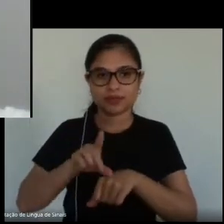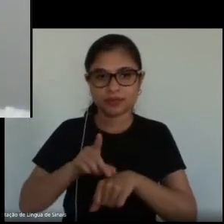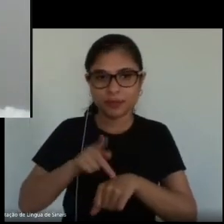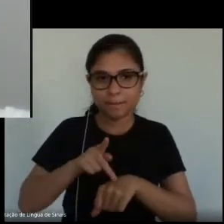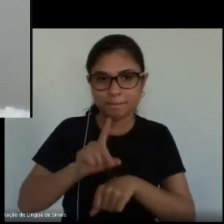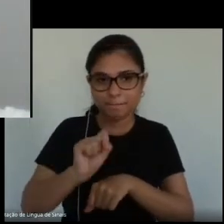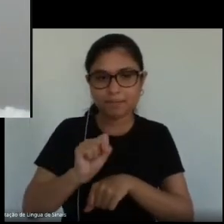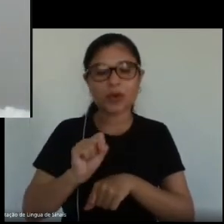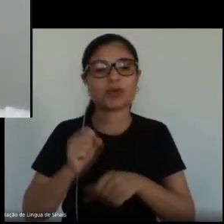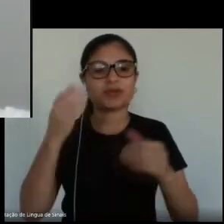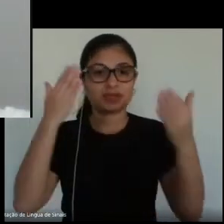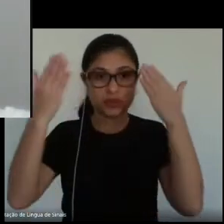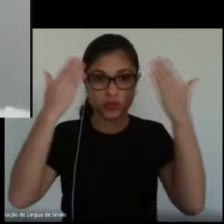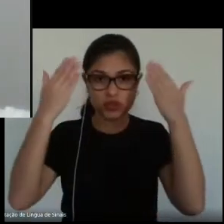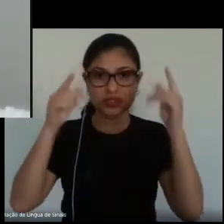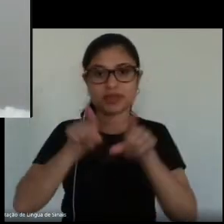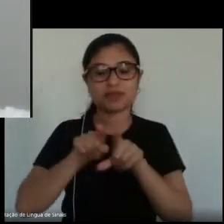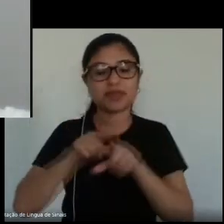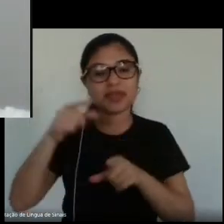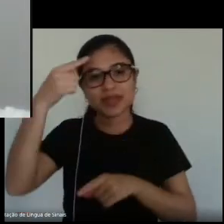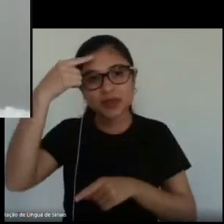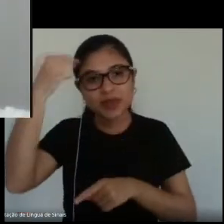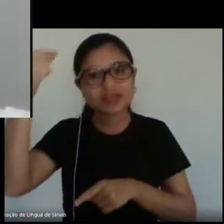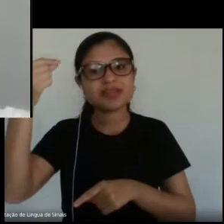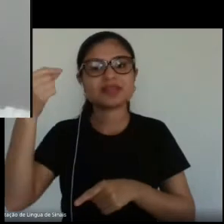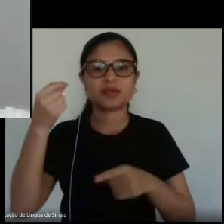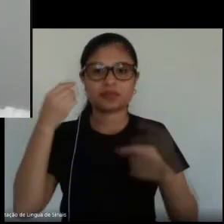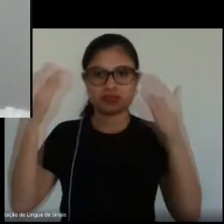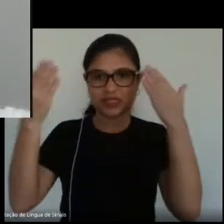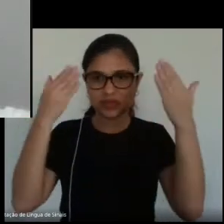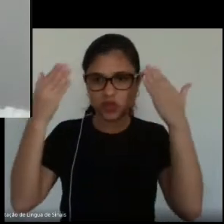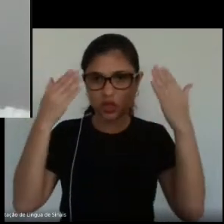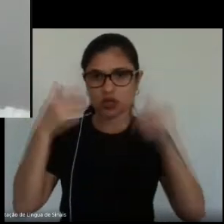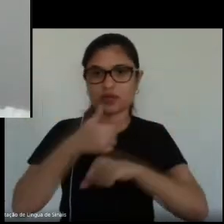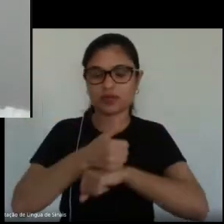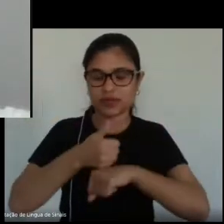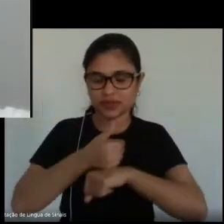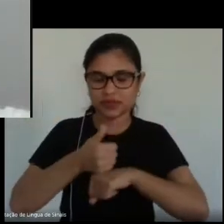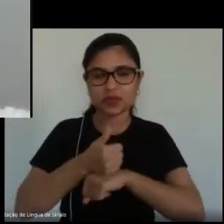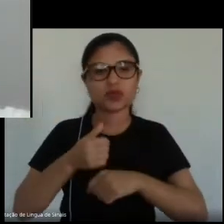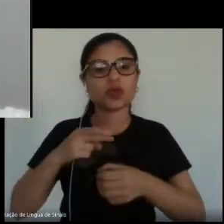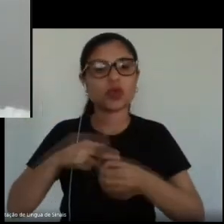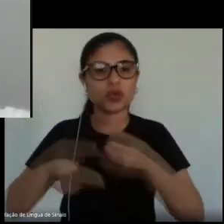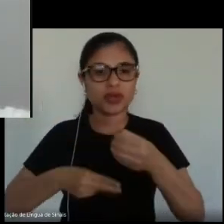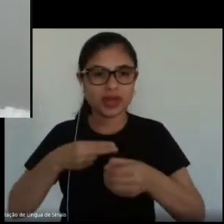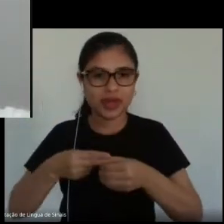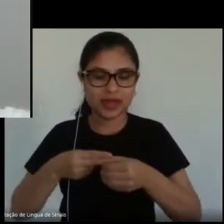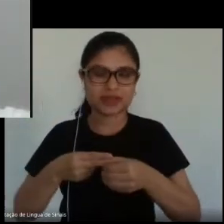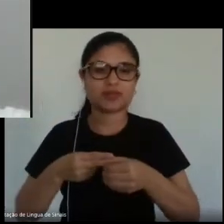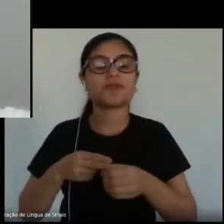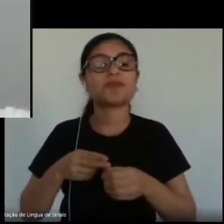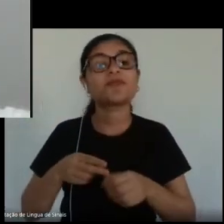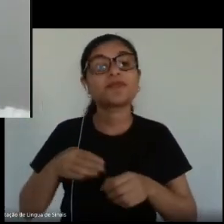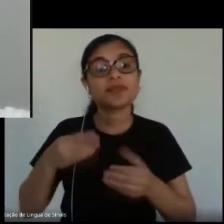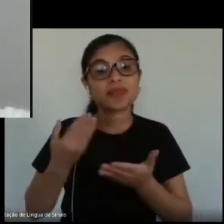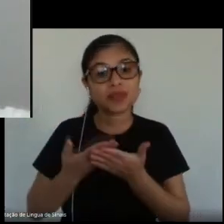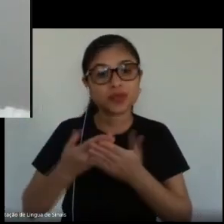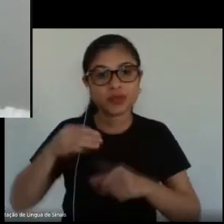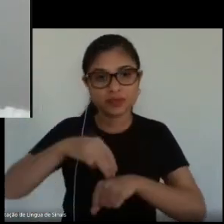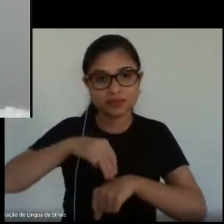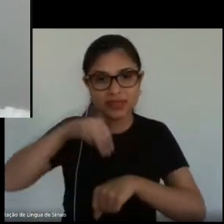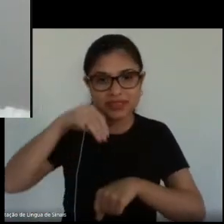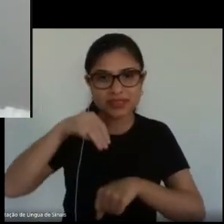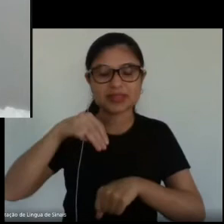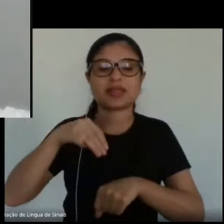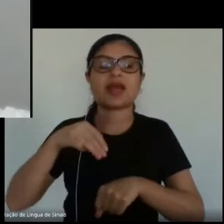Formação de Psicólogo e graduação em Bacharel em Psicologia pela Unesp. Ela fez mestrado em Psicologia Social